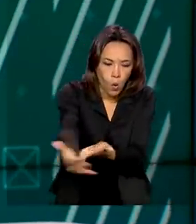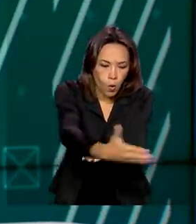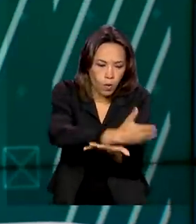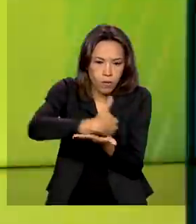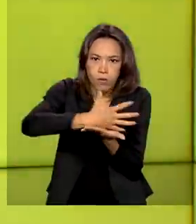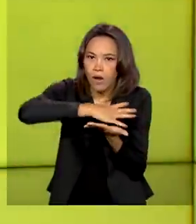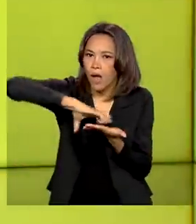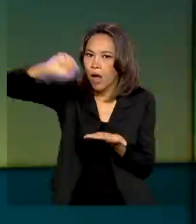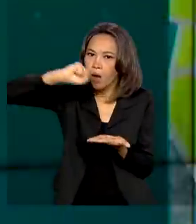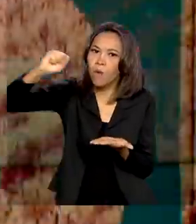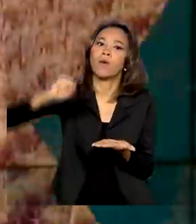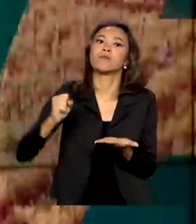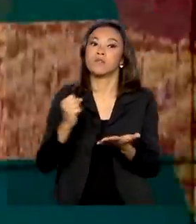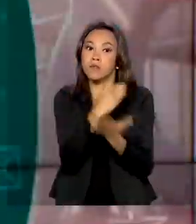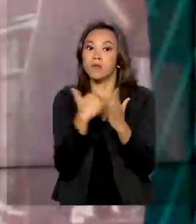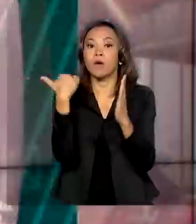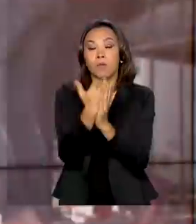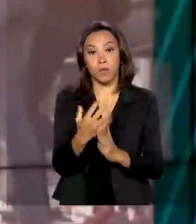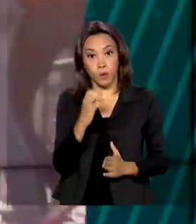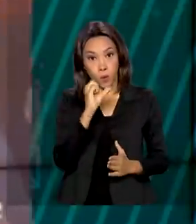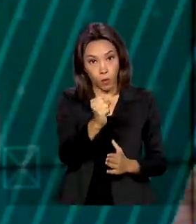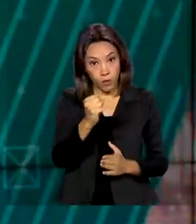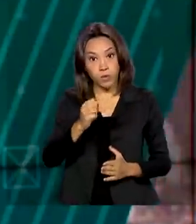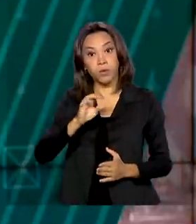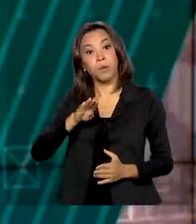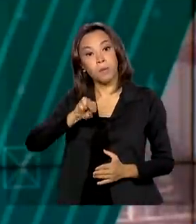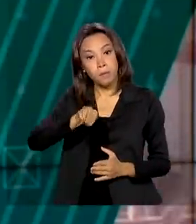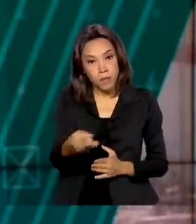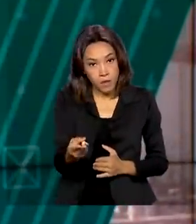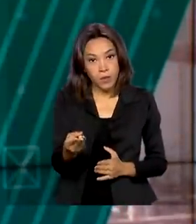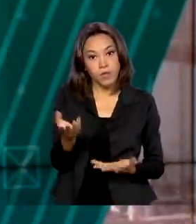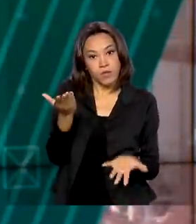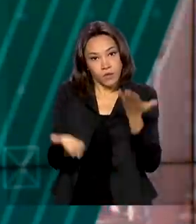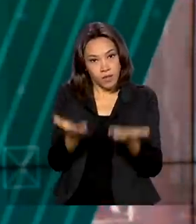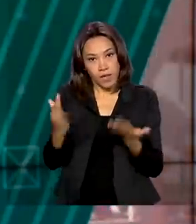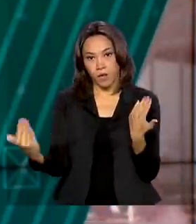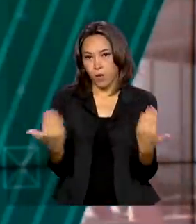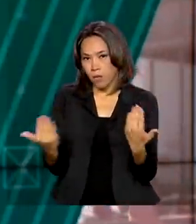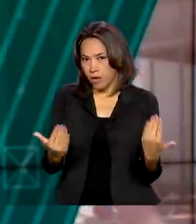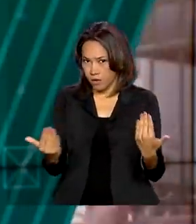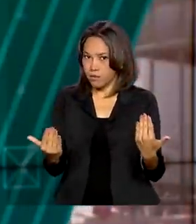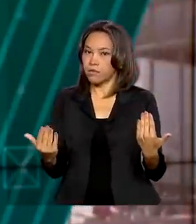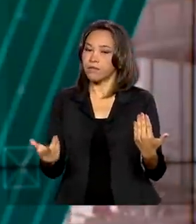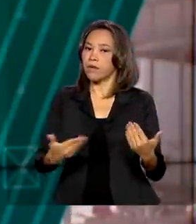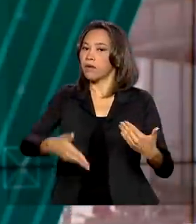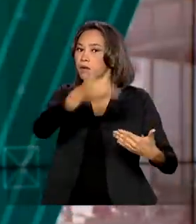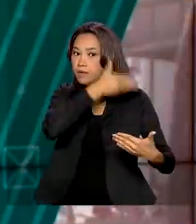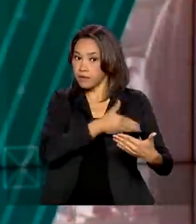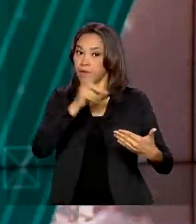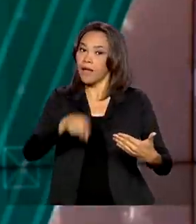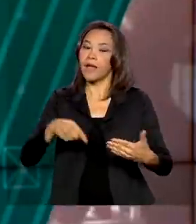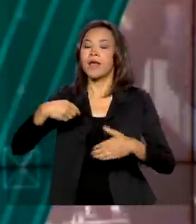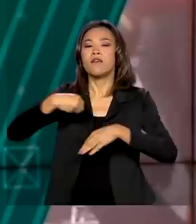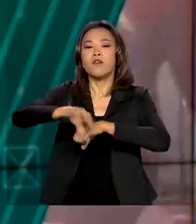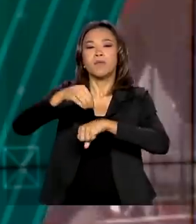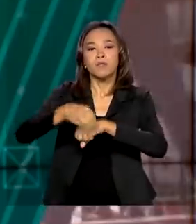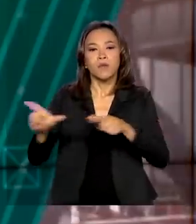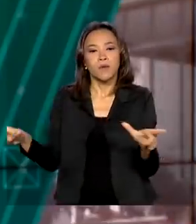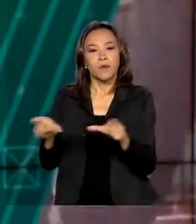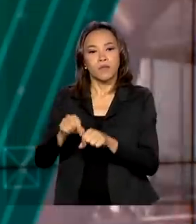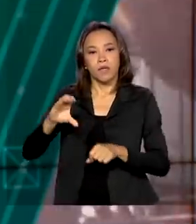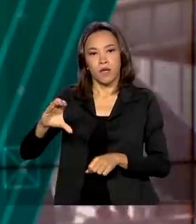e aumento de quase oito milhões de toneladas em relação à safra anterior os dados são da companhia Nacional de